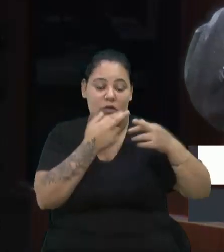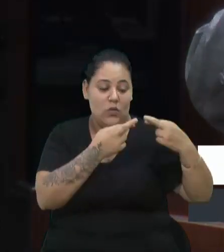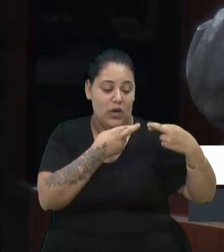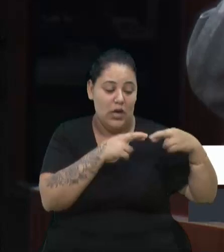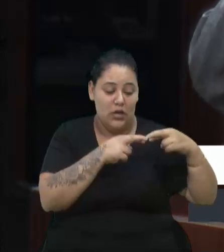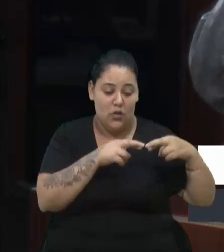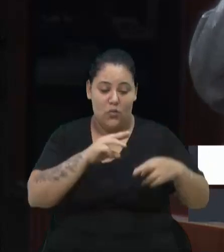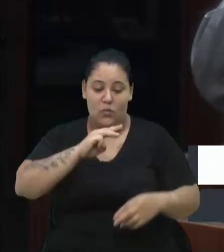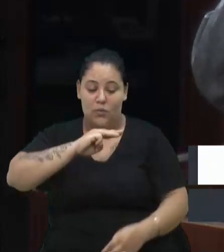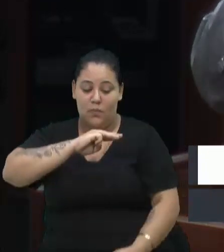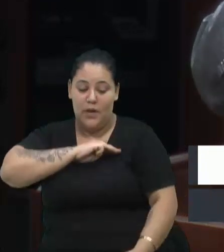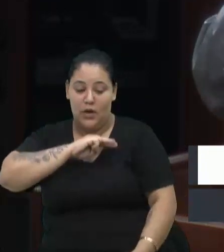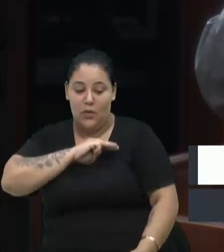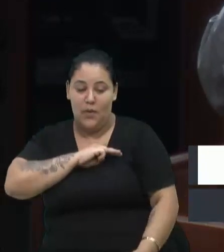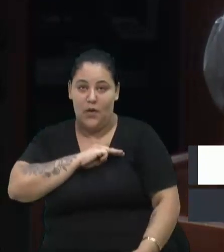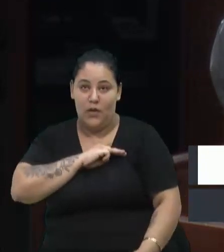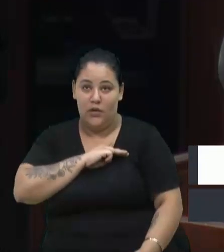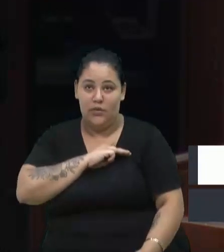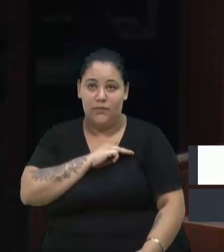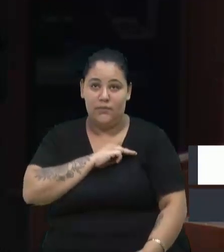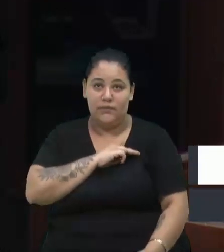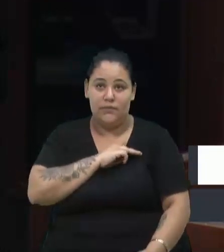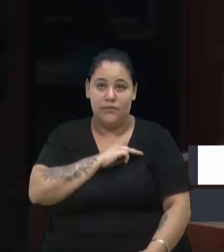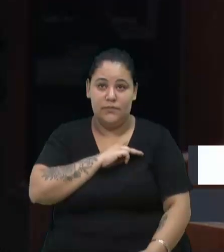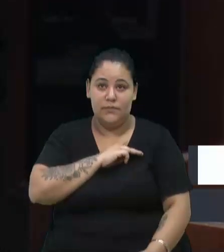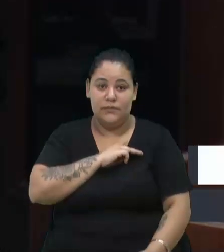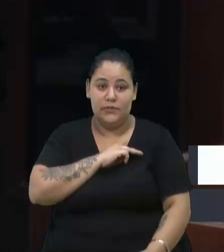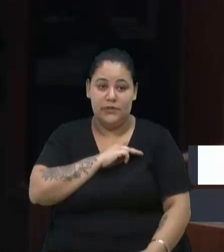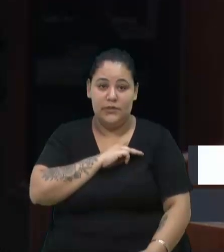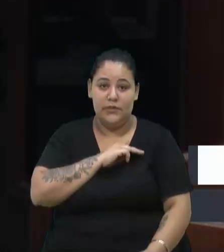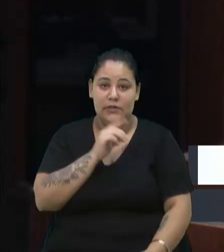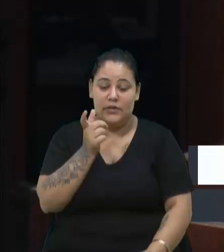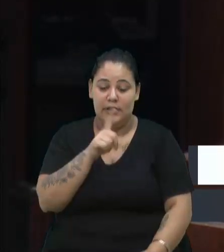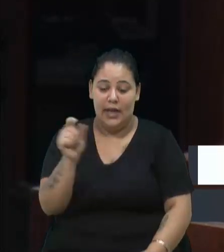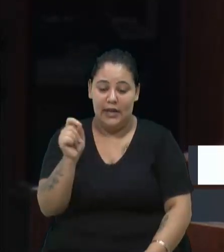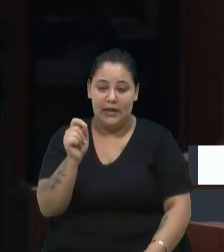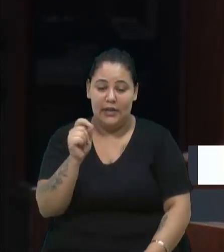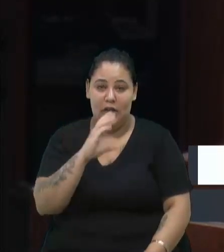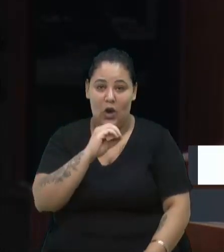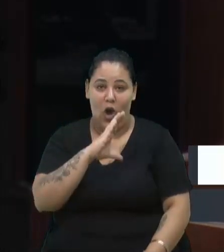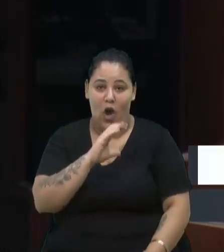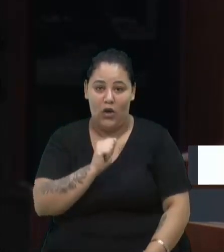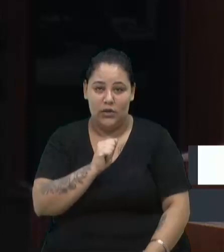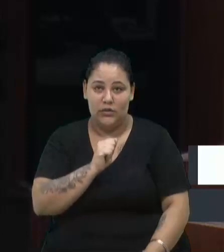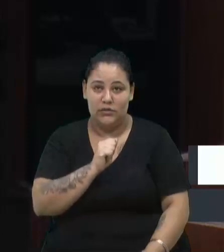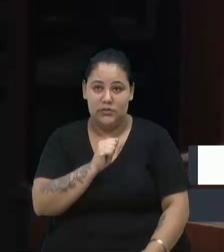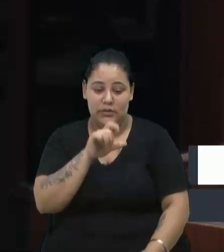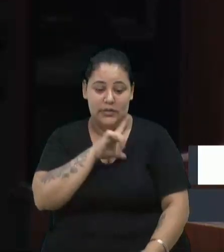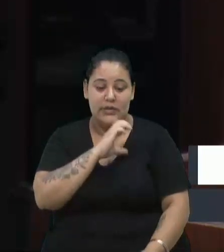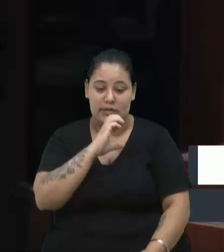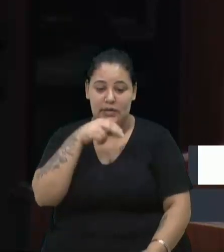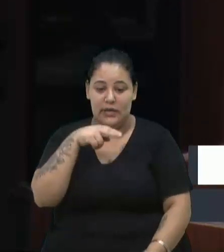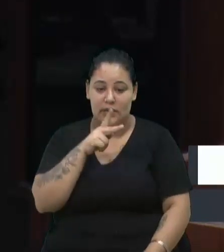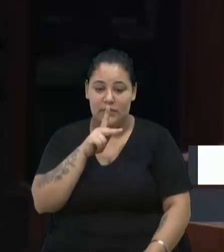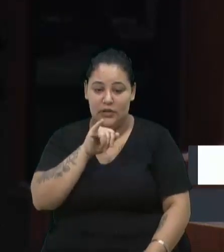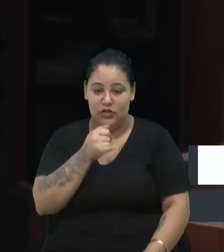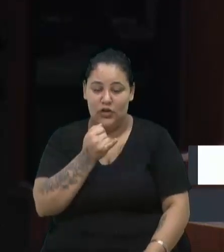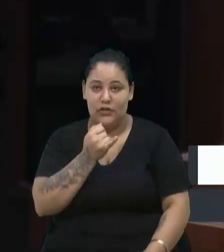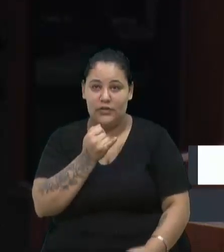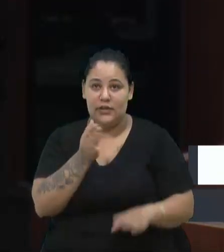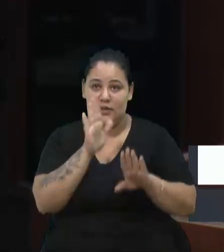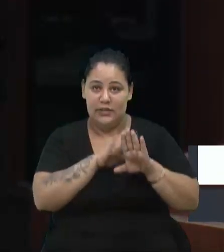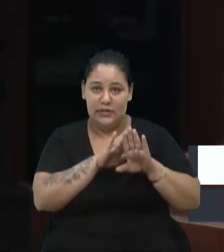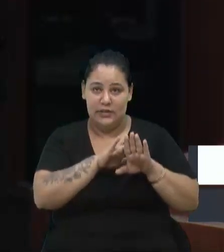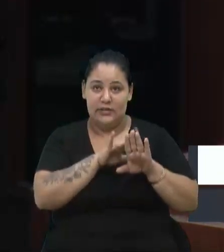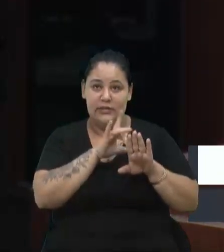Polo, ou Nike, Coca-Cola, Ford, GM, eles têm CNPJ. Isso aí. Por trás de todo CNPJ existe um